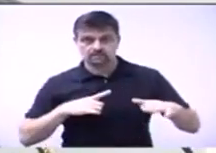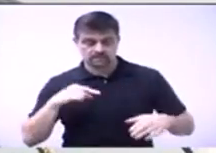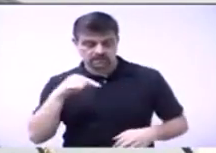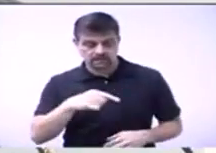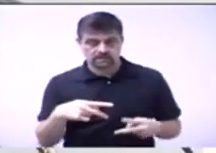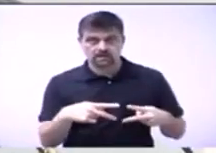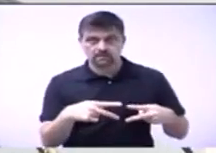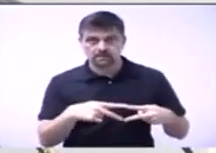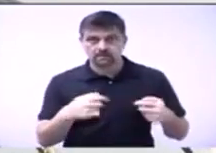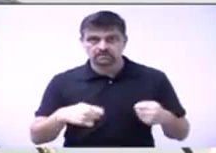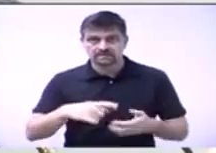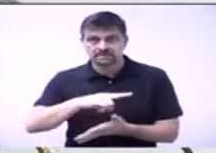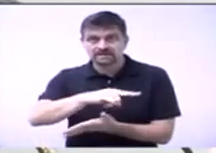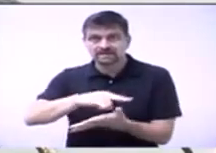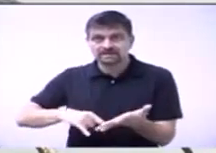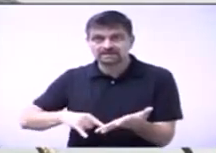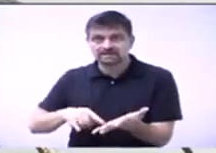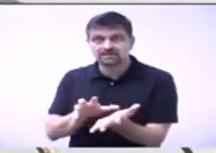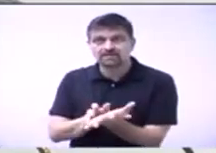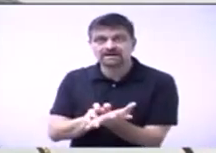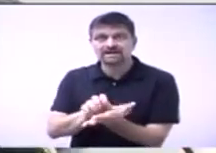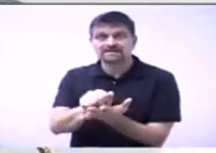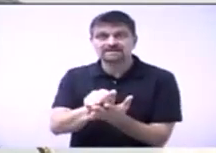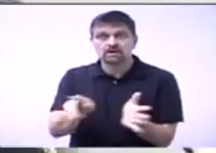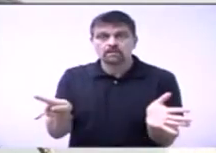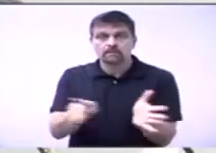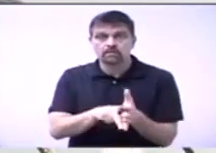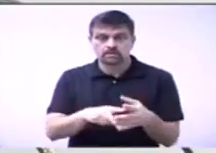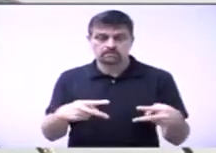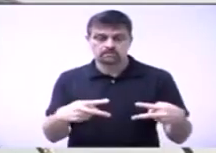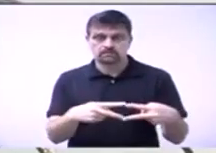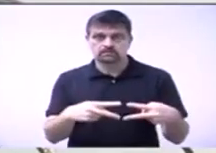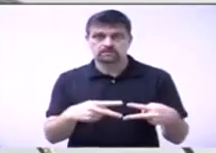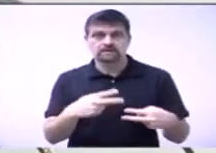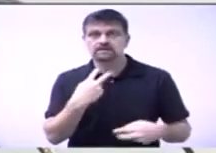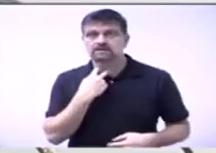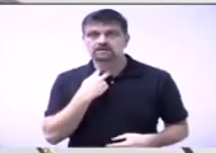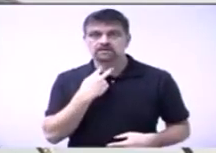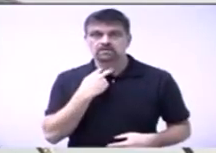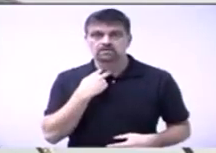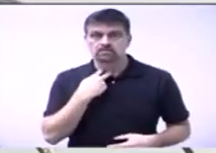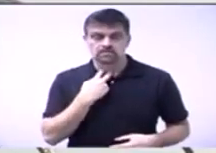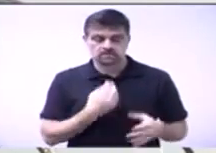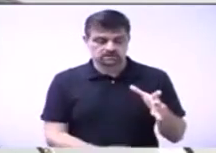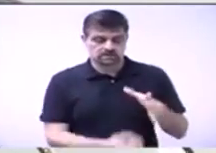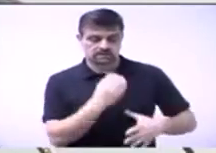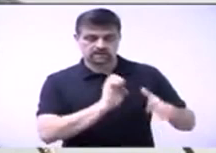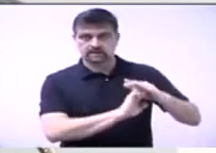na cidade pediu alvará e inscrição municipal. Sem isso, ela não pode entrar dentro da refinaria. Então, está claro.